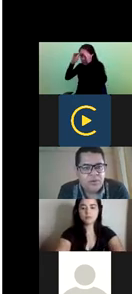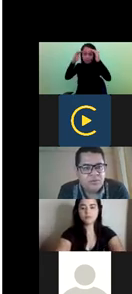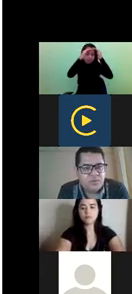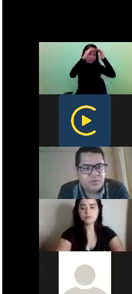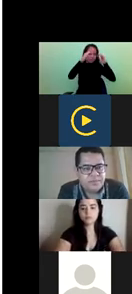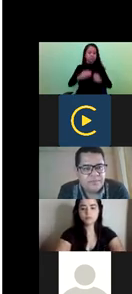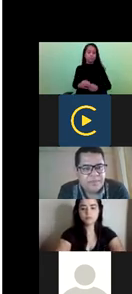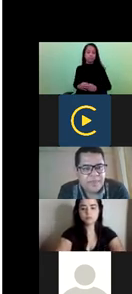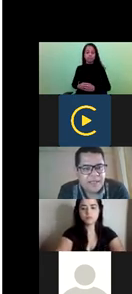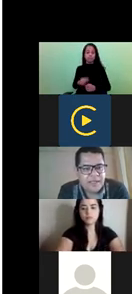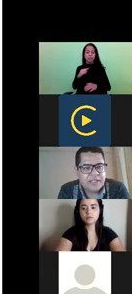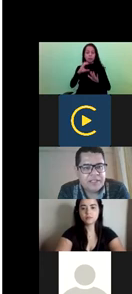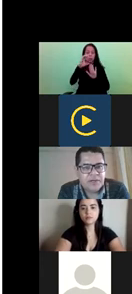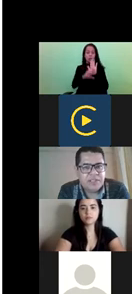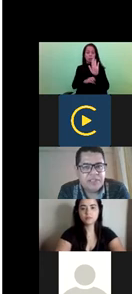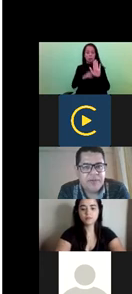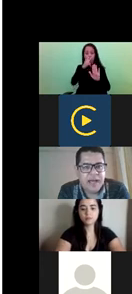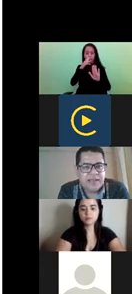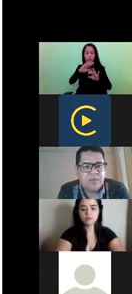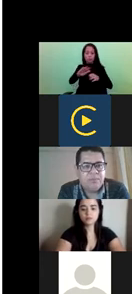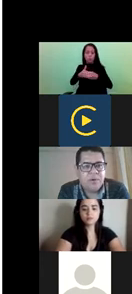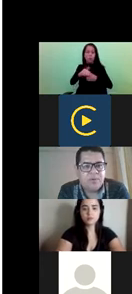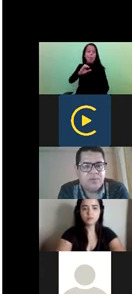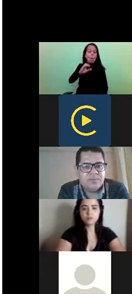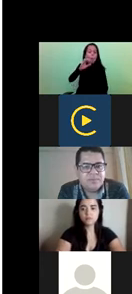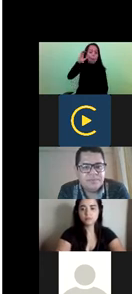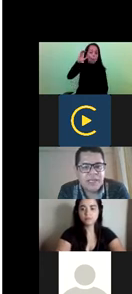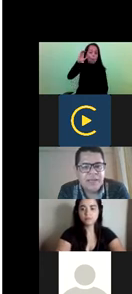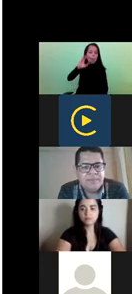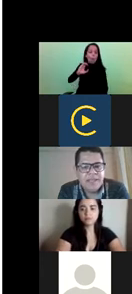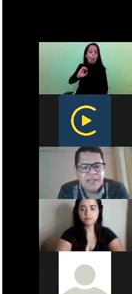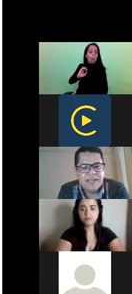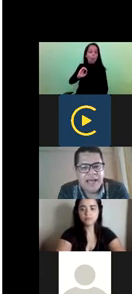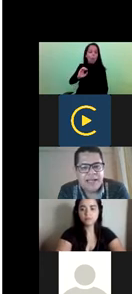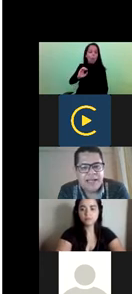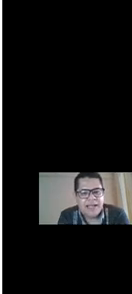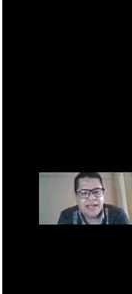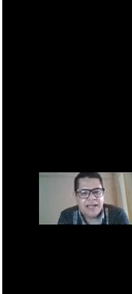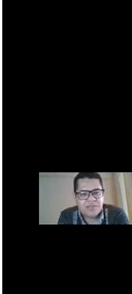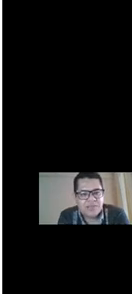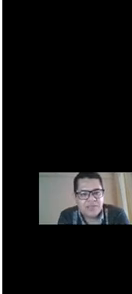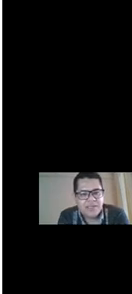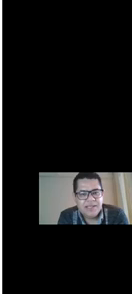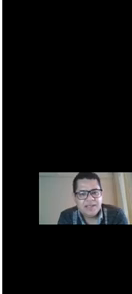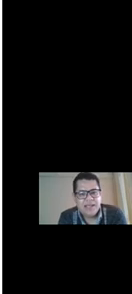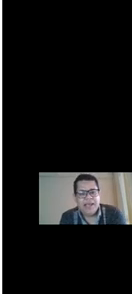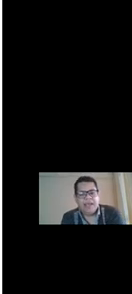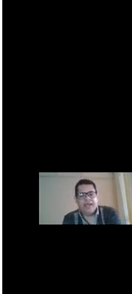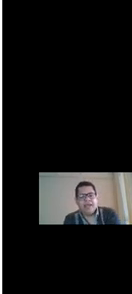currículo oculto, que a gente hoje fala tão pouco, né, dada tantos,